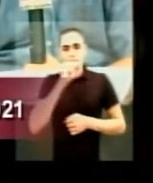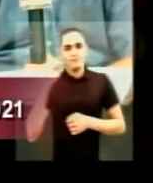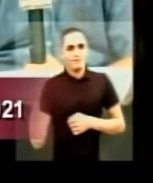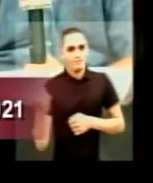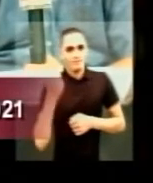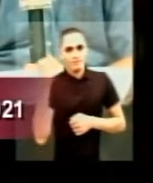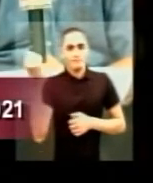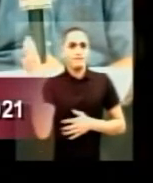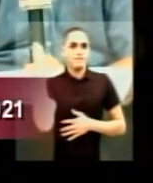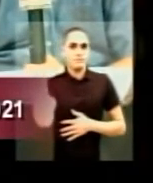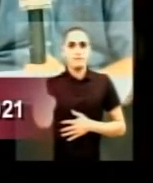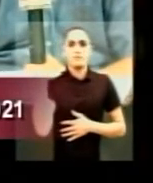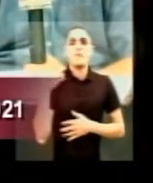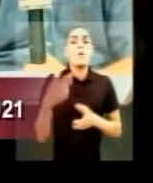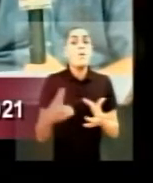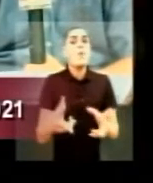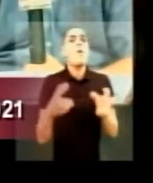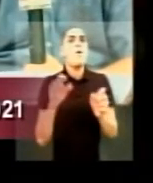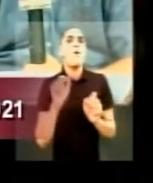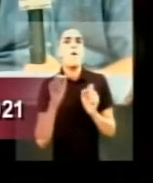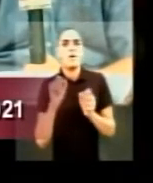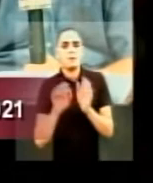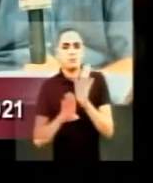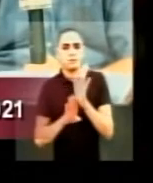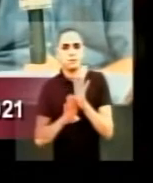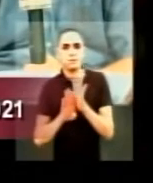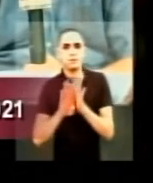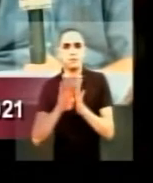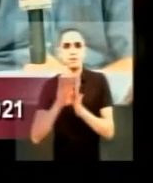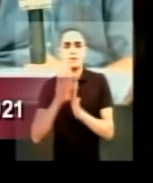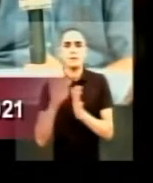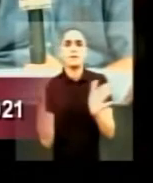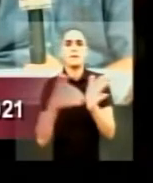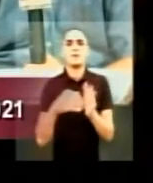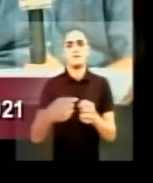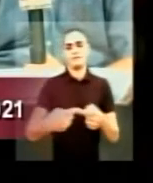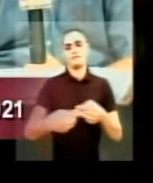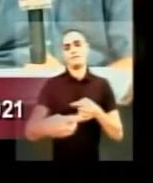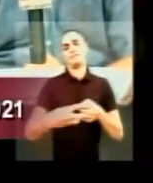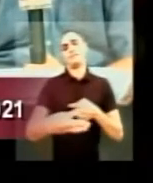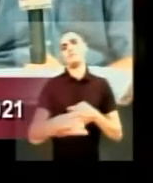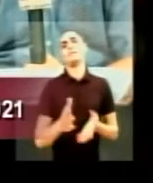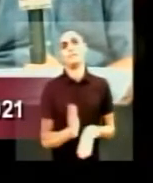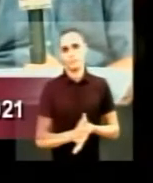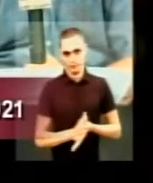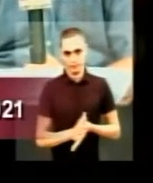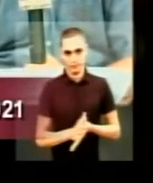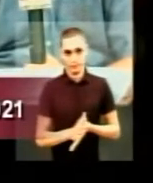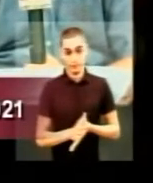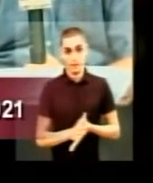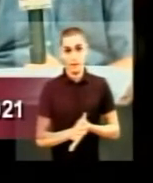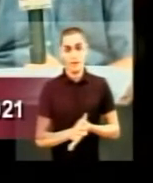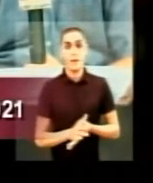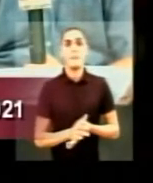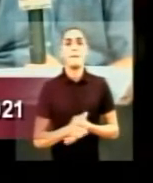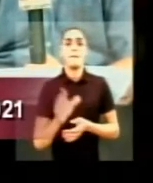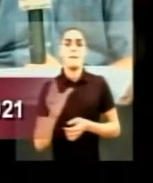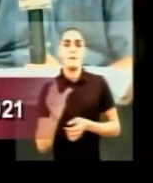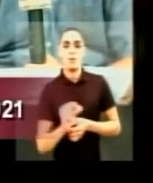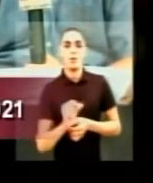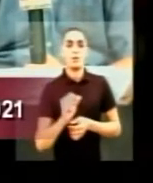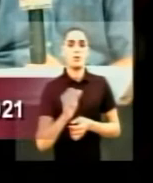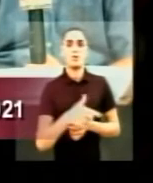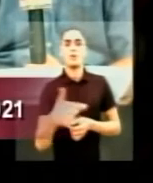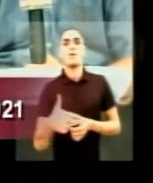também observa um aumento nas últimas semanas, mas inferior aos meses de